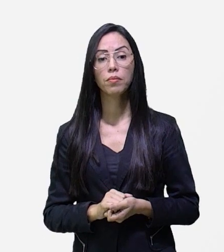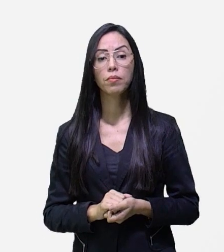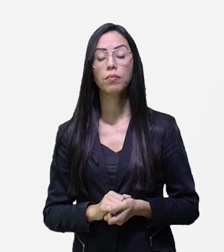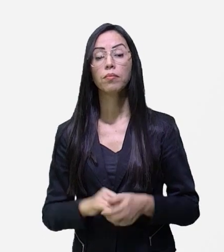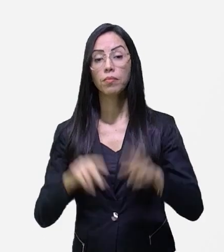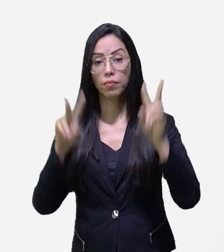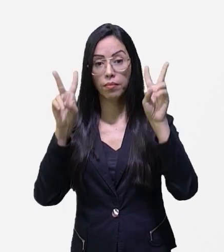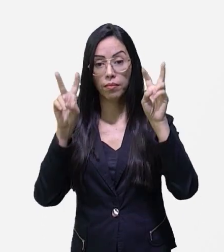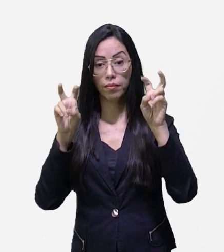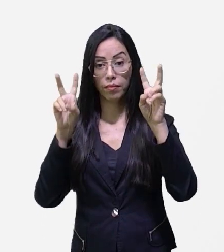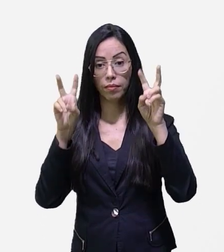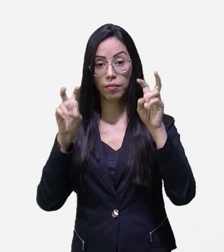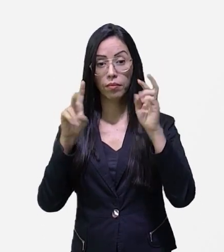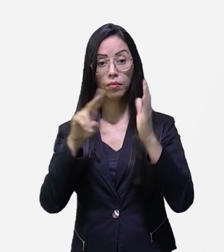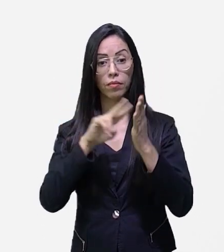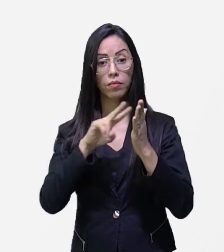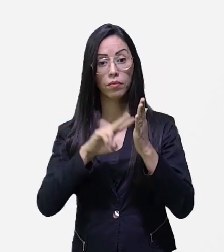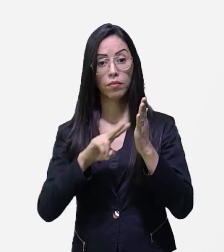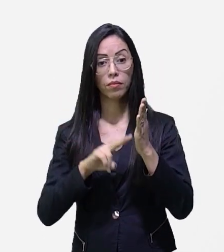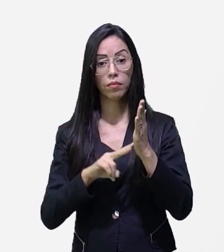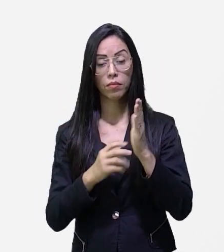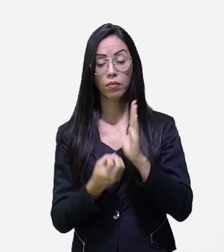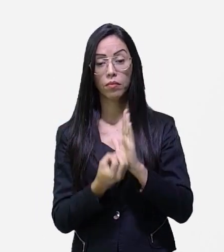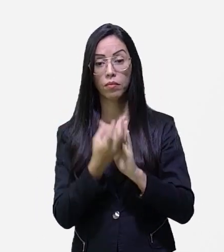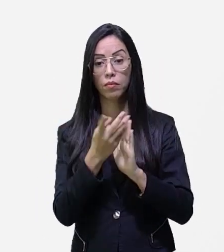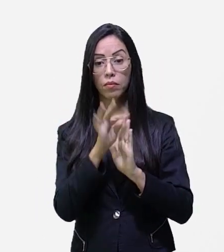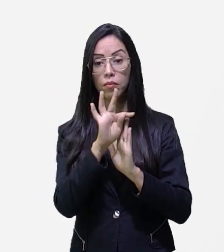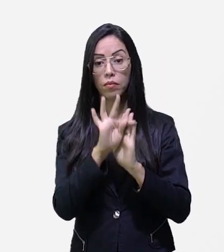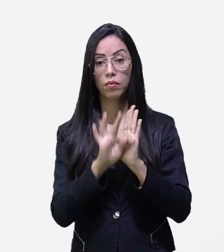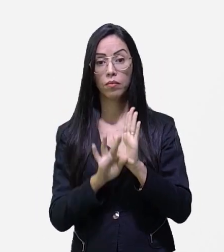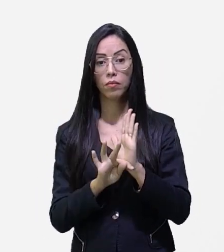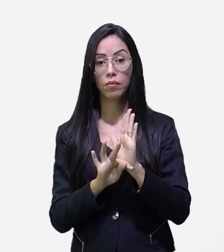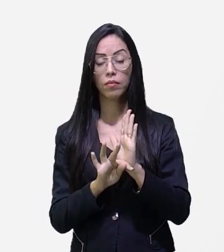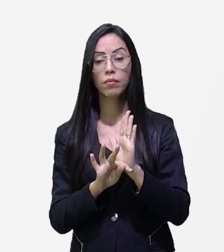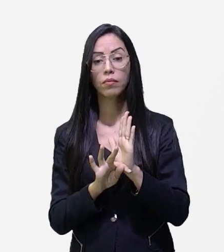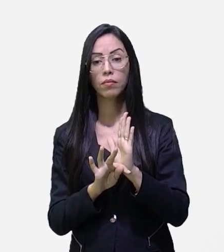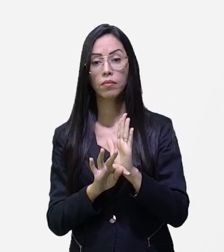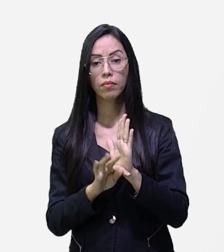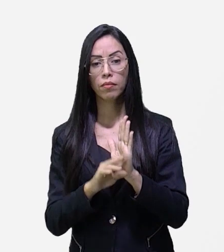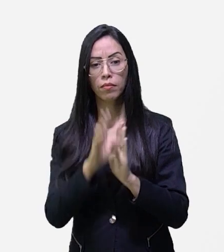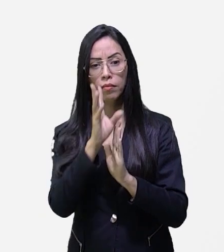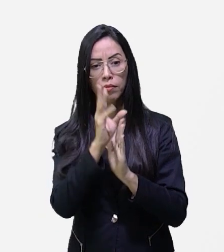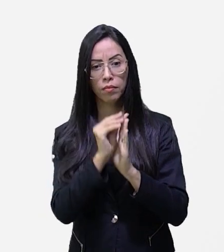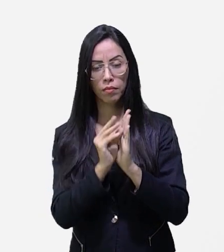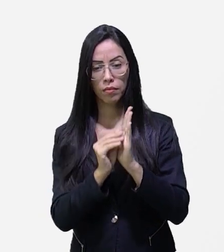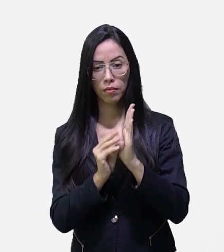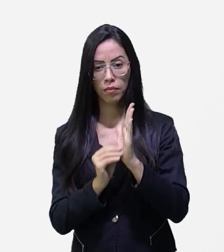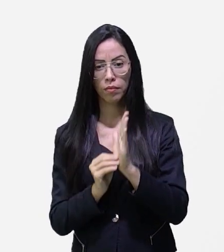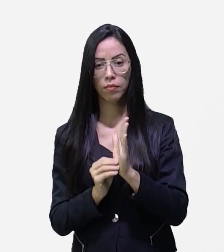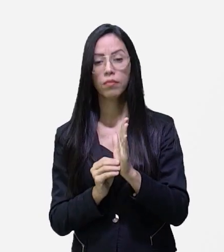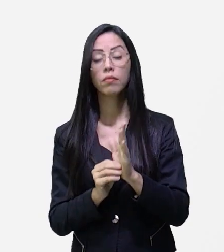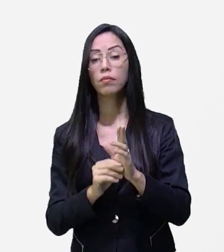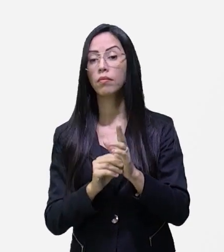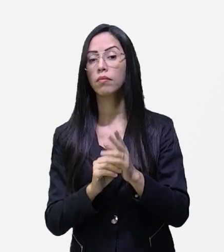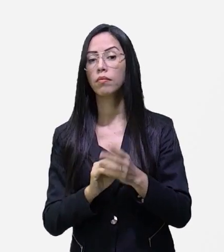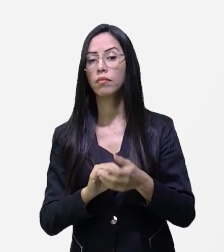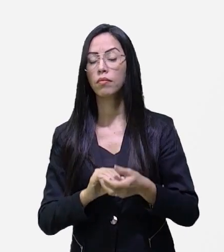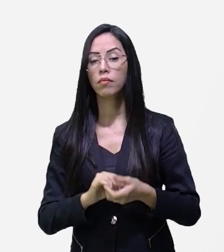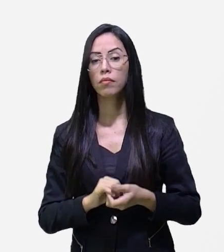Eixo. Leitura e produção textual. E o nosso conteúdo que nós vamos aprender